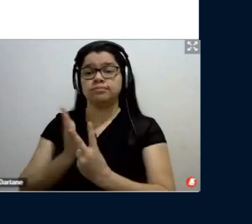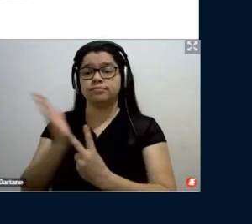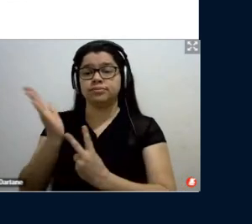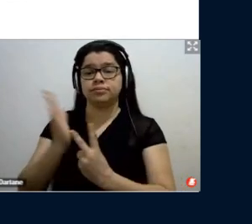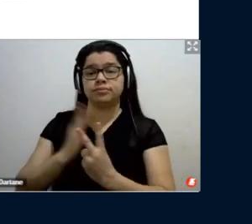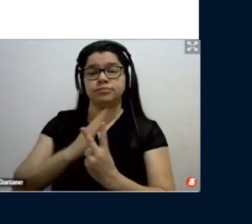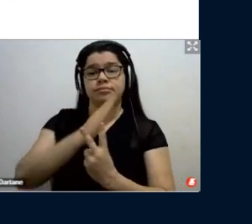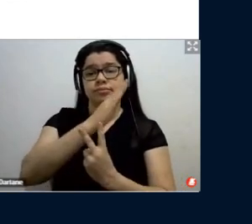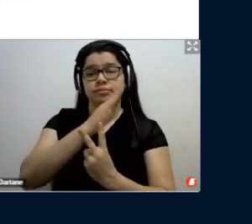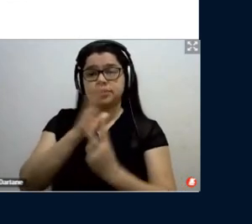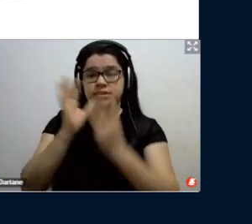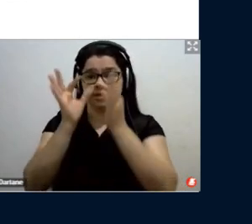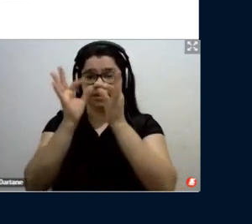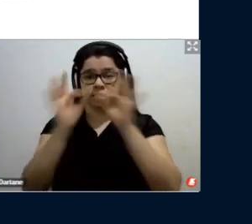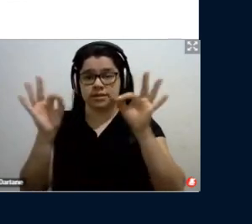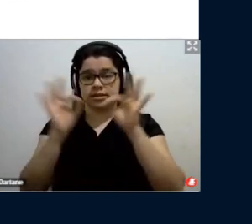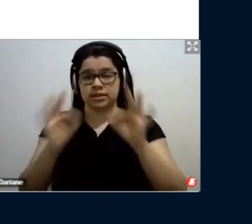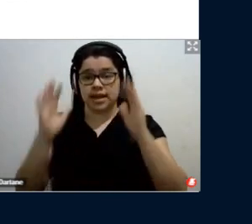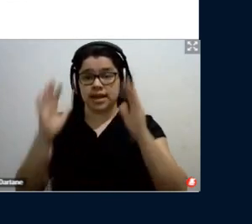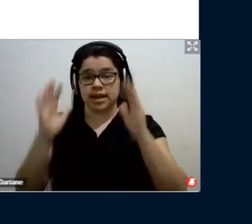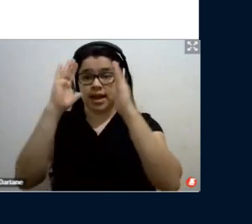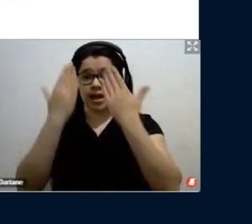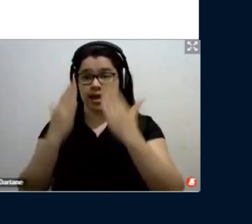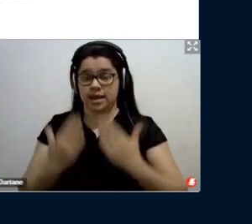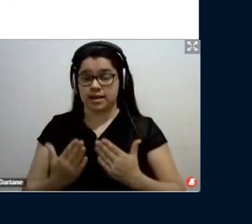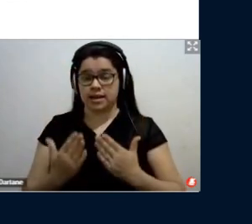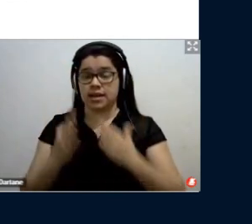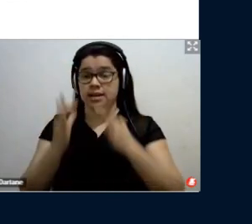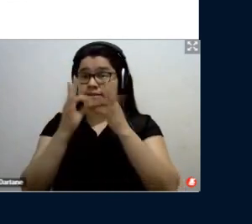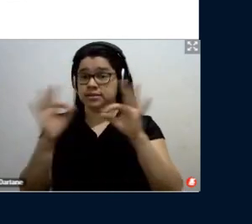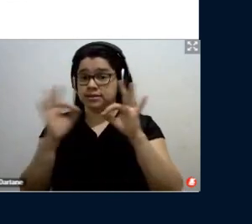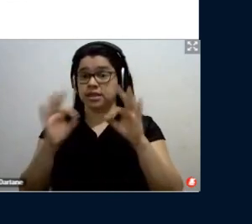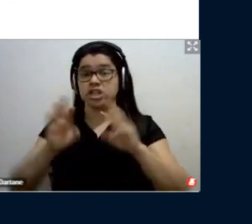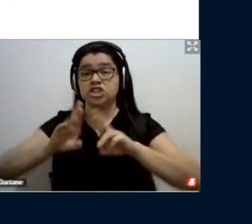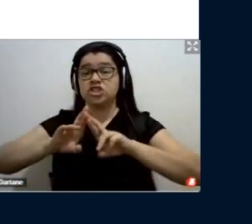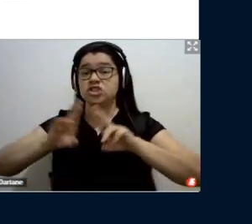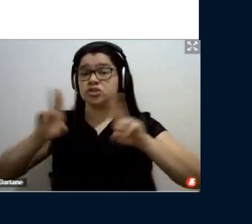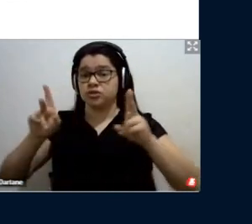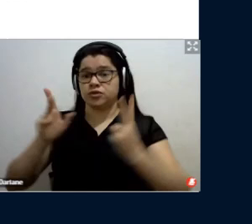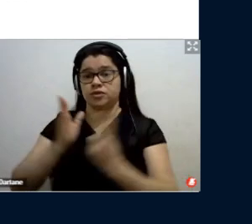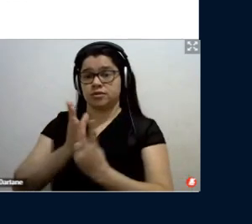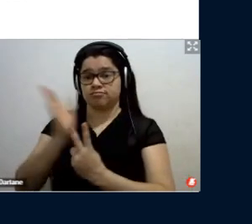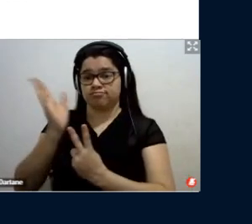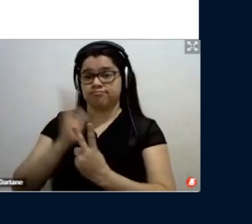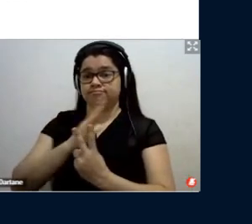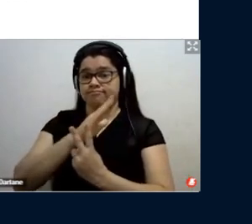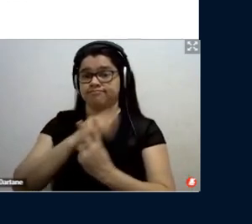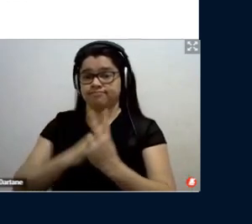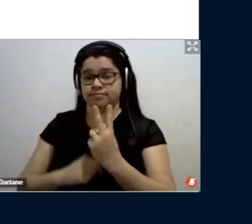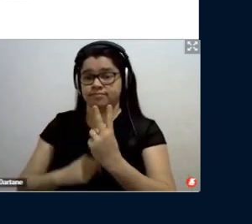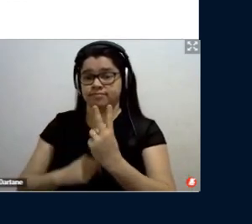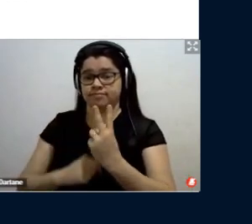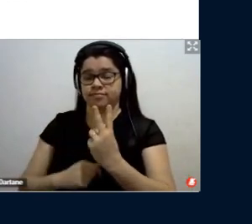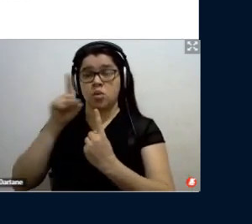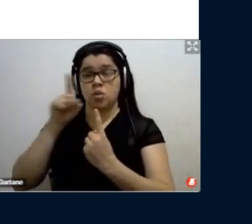tá? Dois tipos bastante fortes. Uma é conhecida como